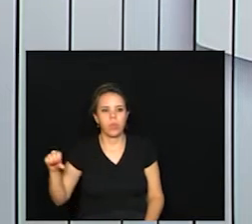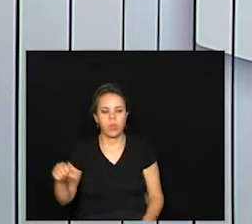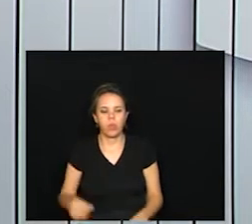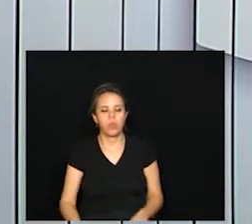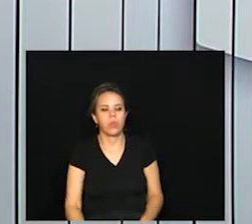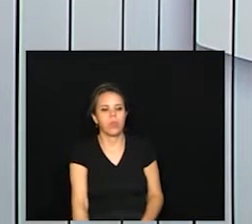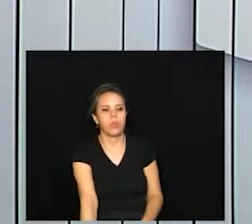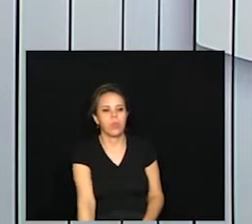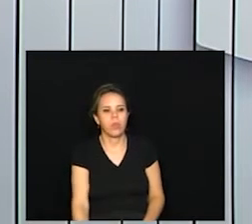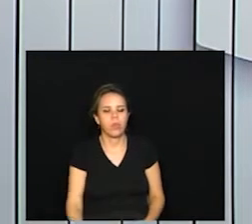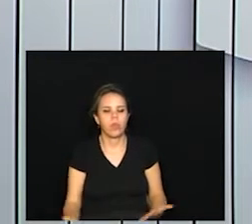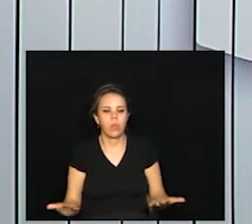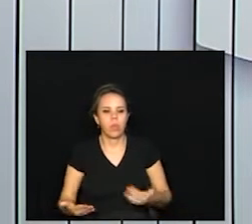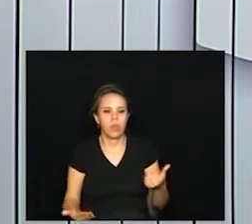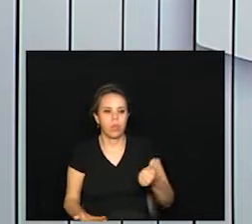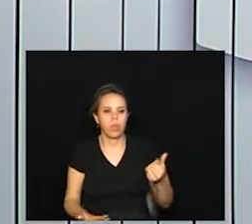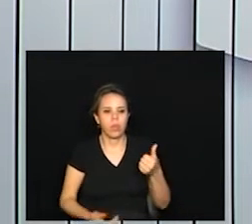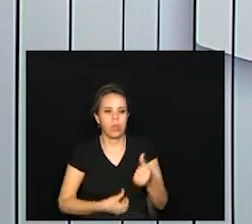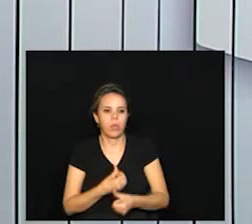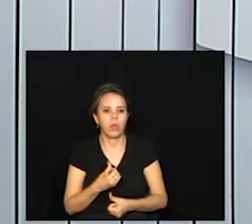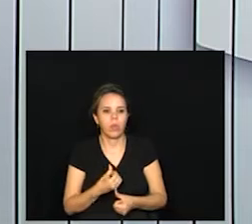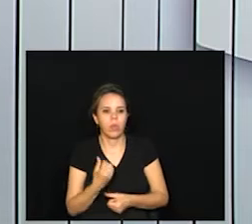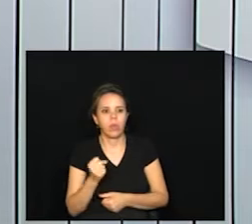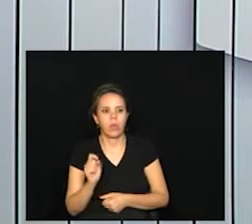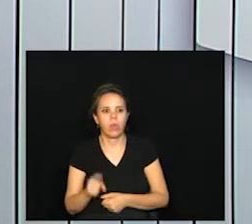8.919. E agora, neste primeiro semestre,